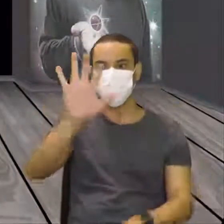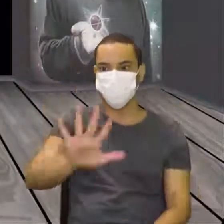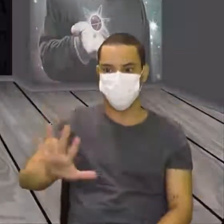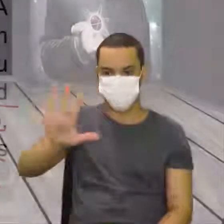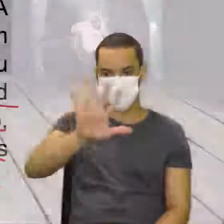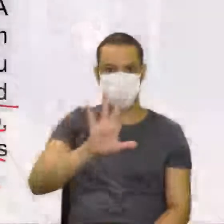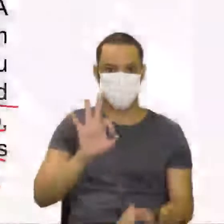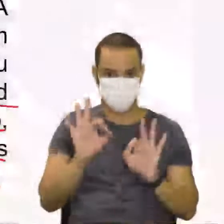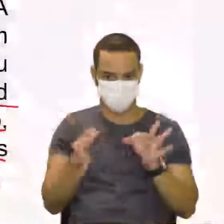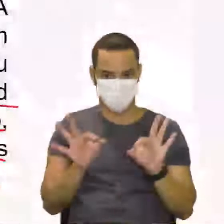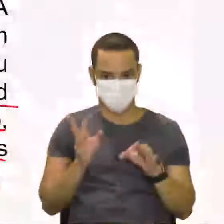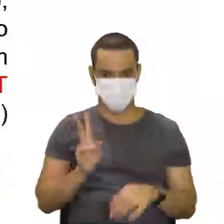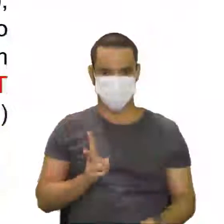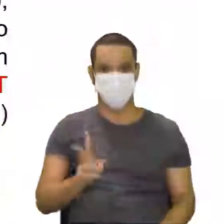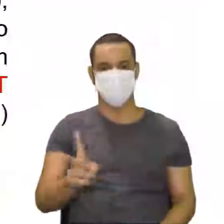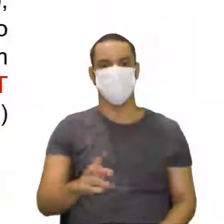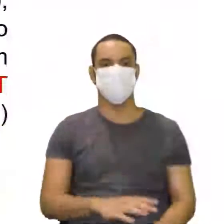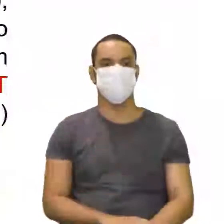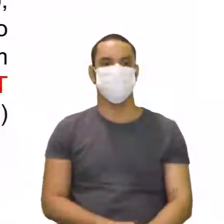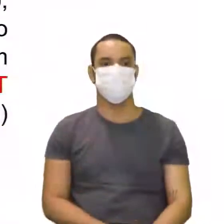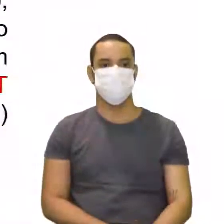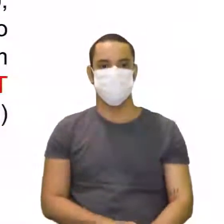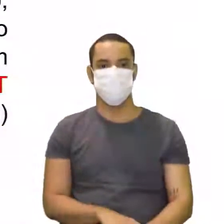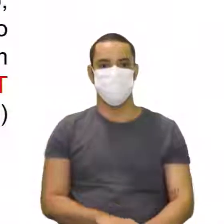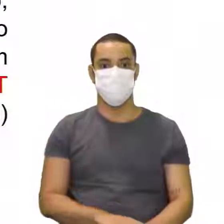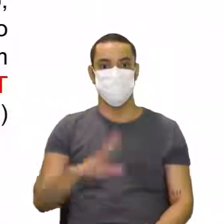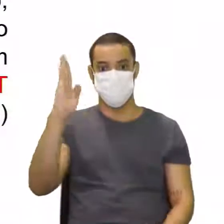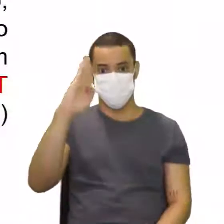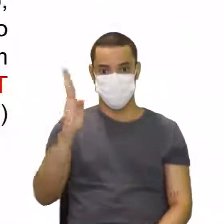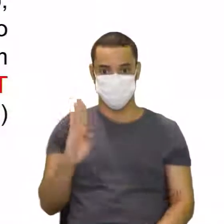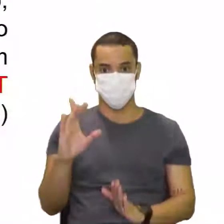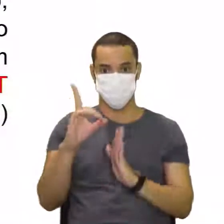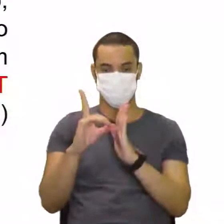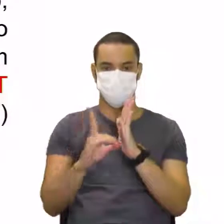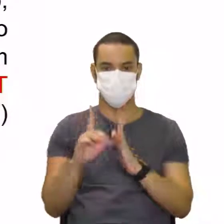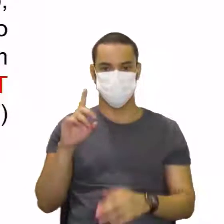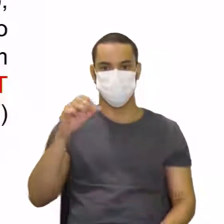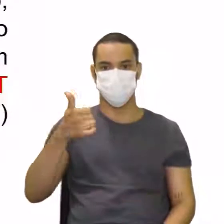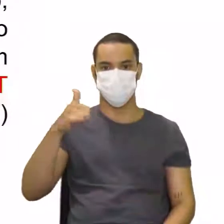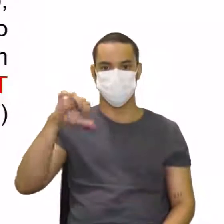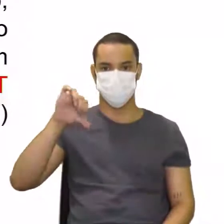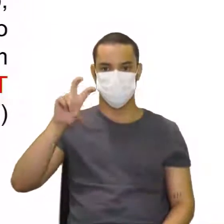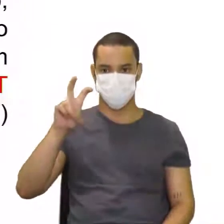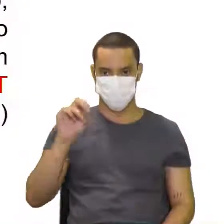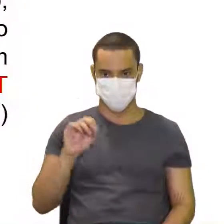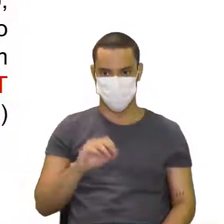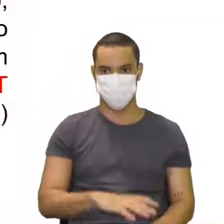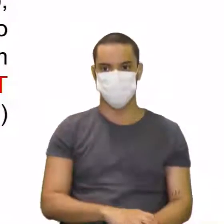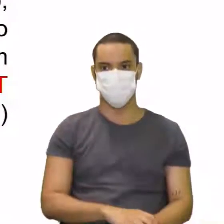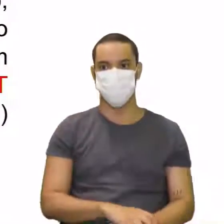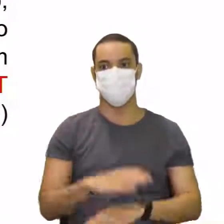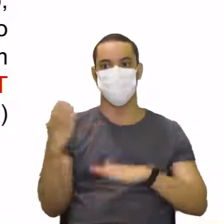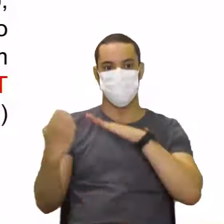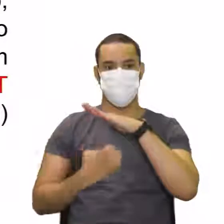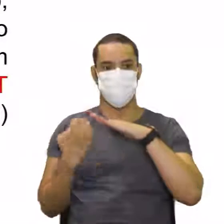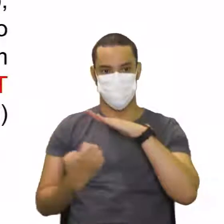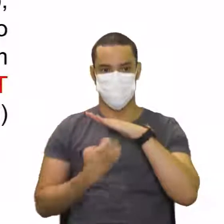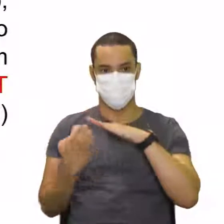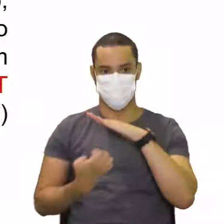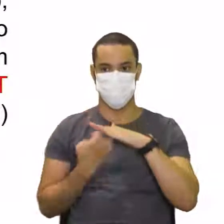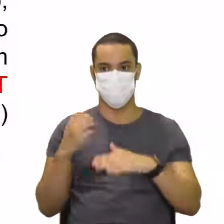ali, olha só. Então, no Brasil, na década de 1950, o empresário